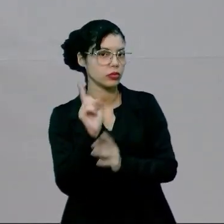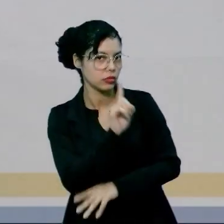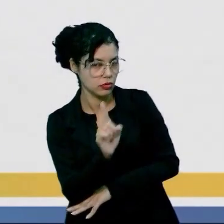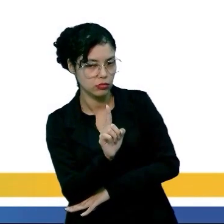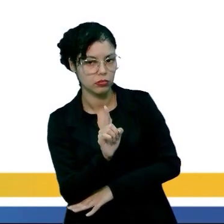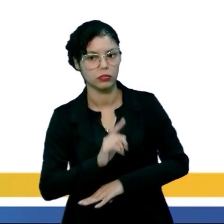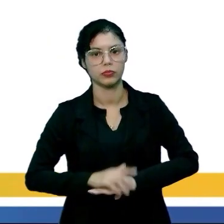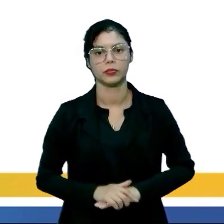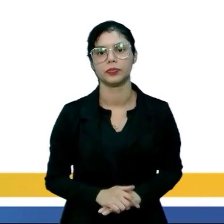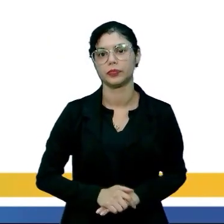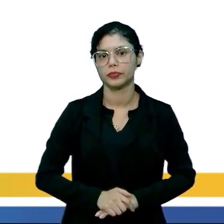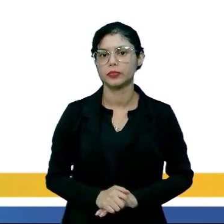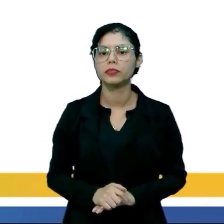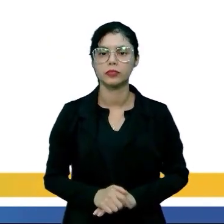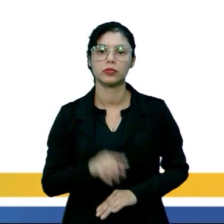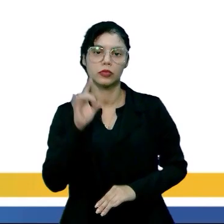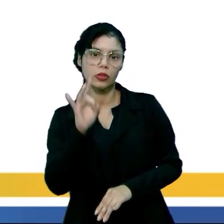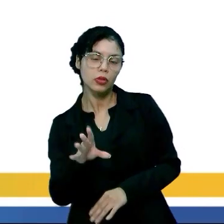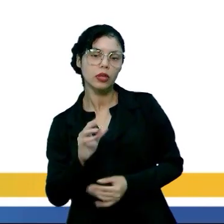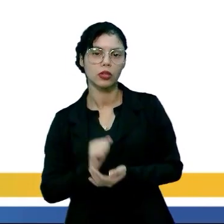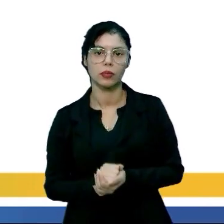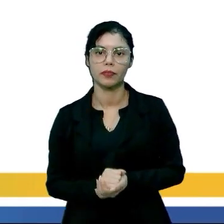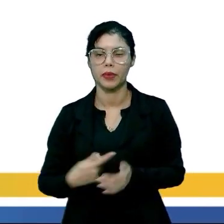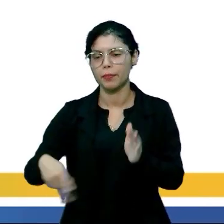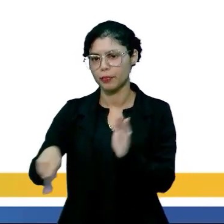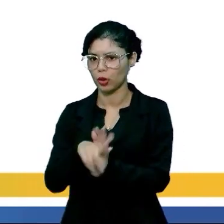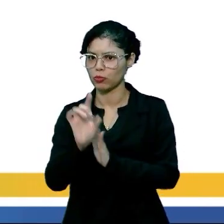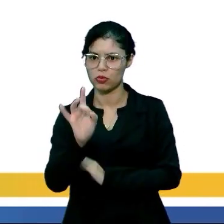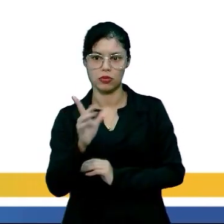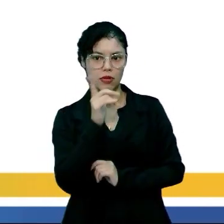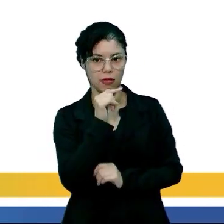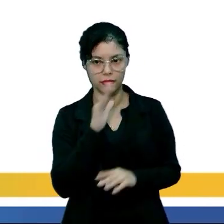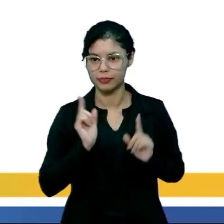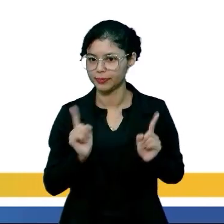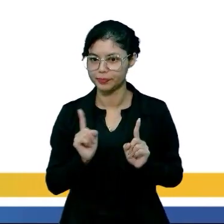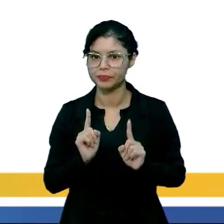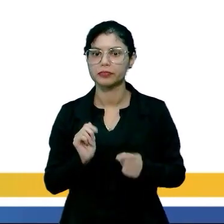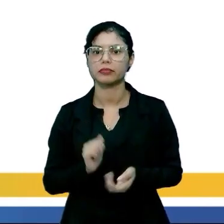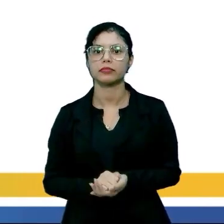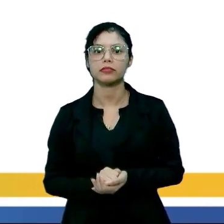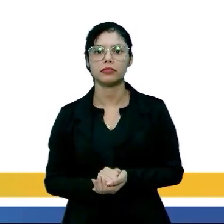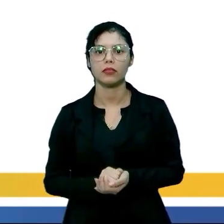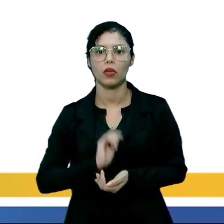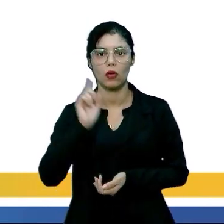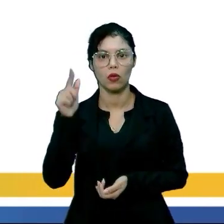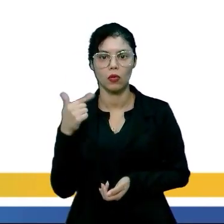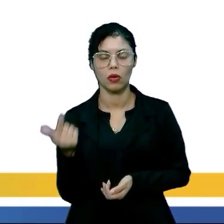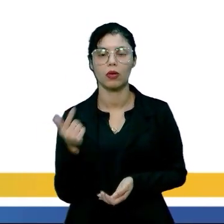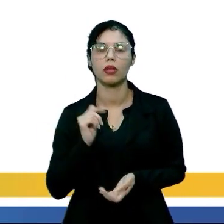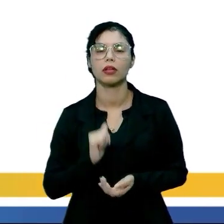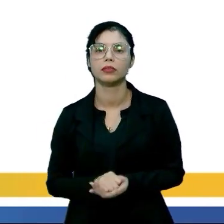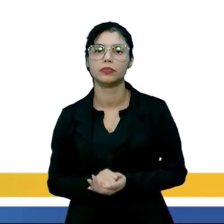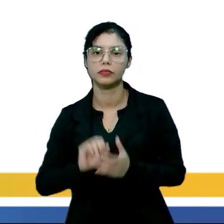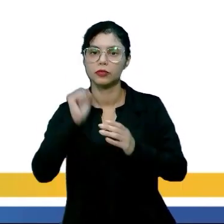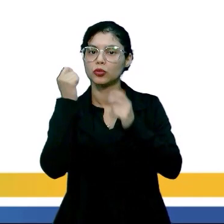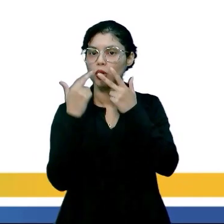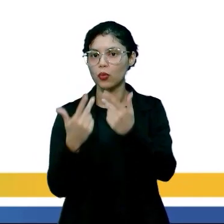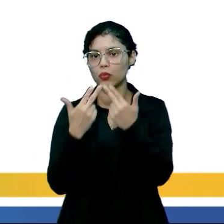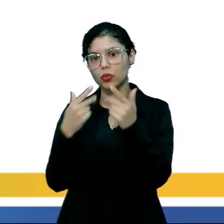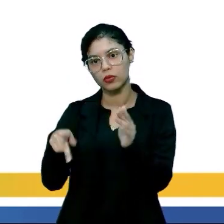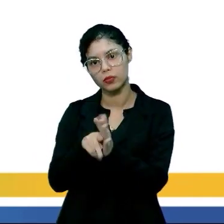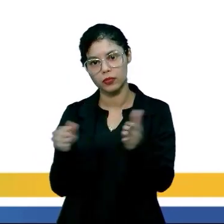alguns mecanismos. Só que ele não depende tanto como as outras. Só que uma outra, né, uma